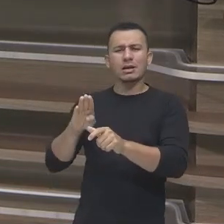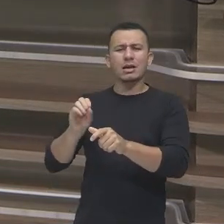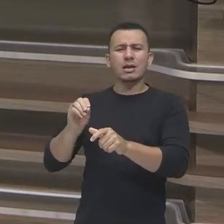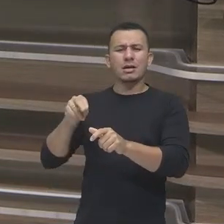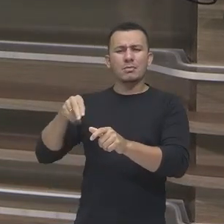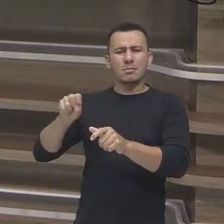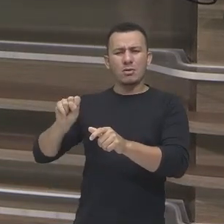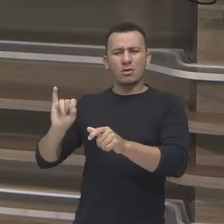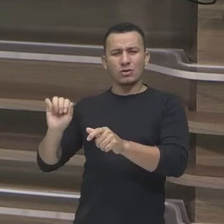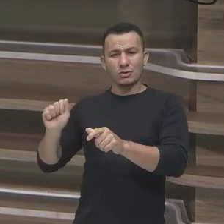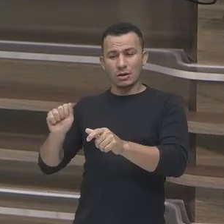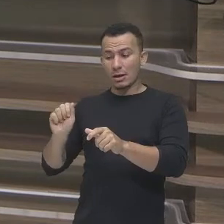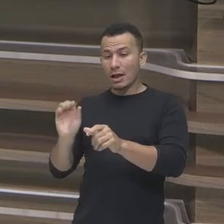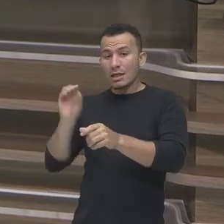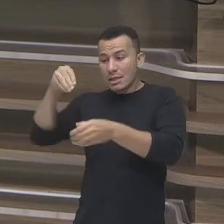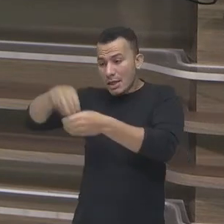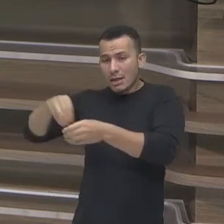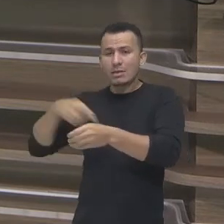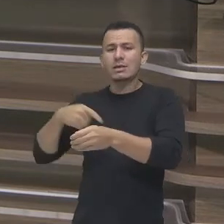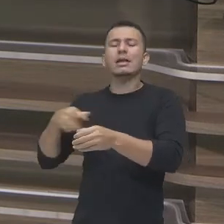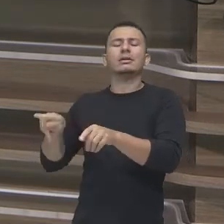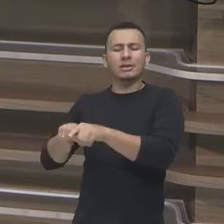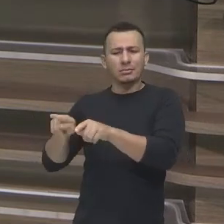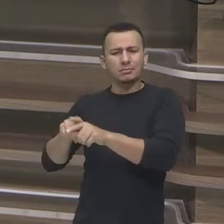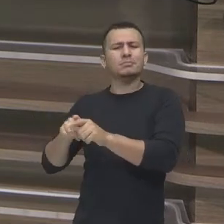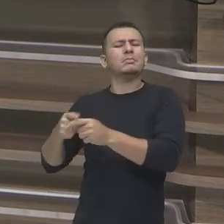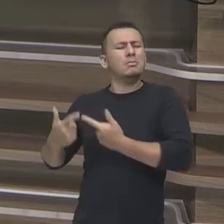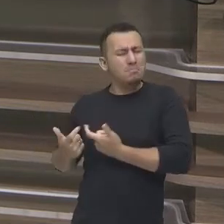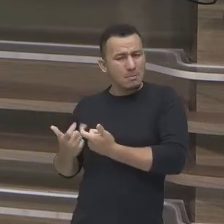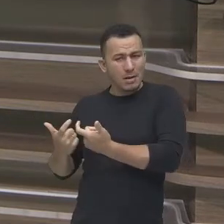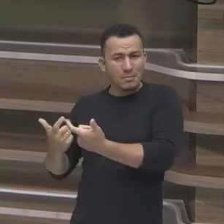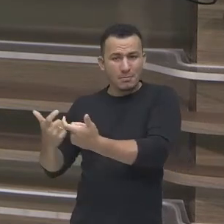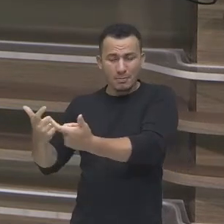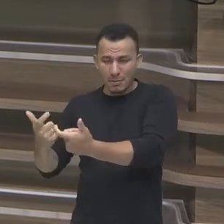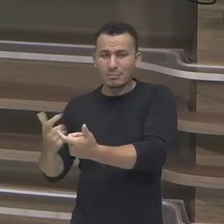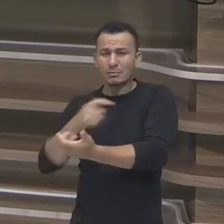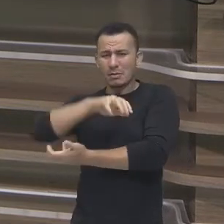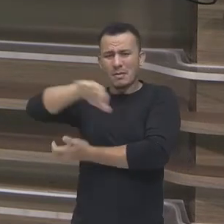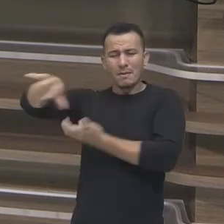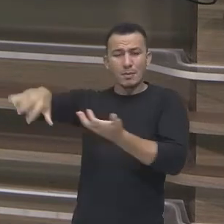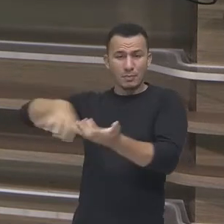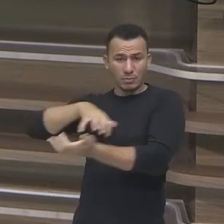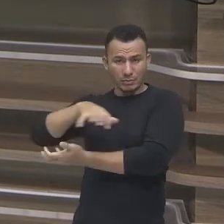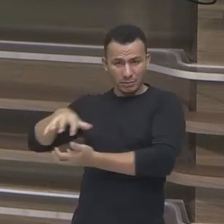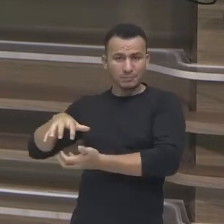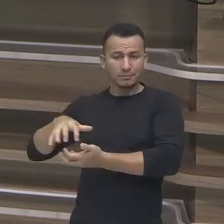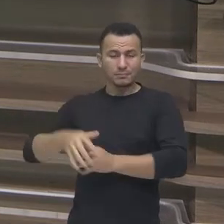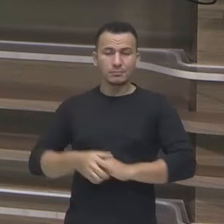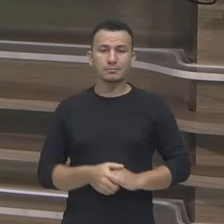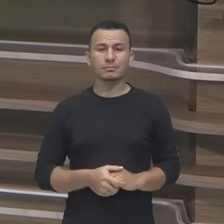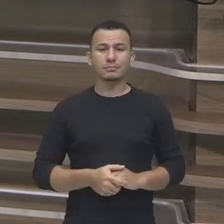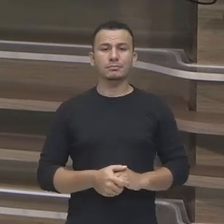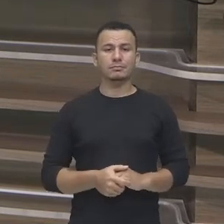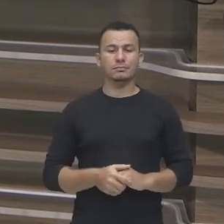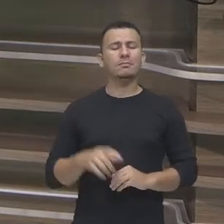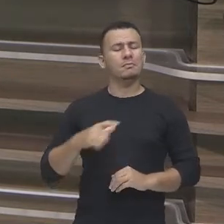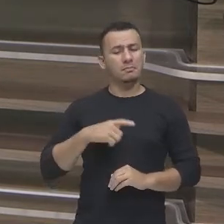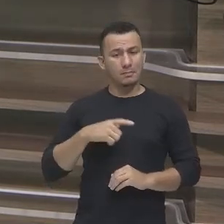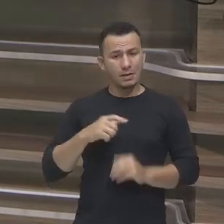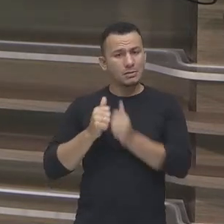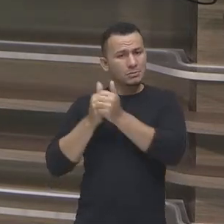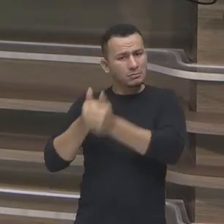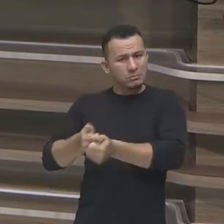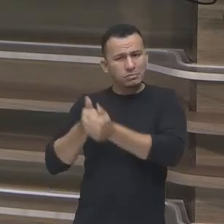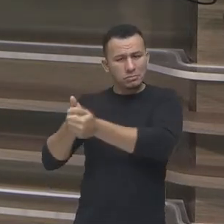E durante a década de 90 foi um negócio assim muito complicado, gerou ali o mundo inteiro acompanhou esses conflitos e que